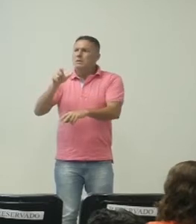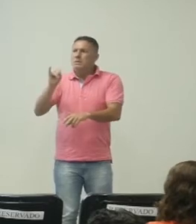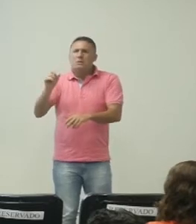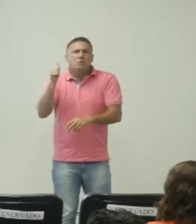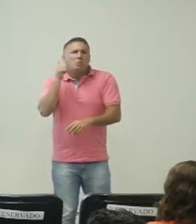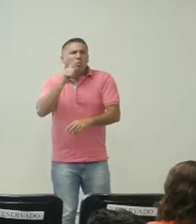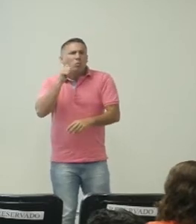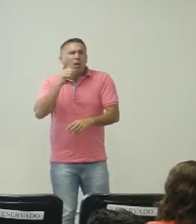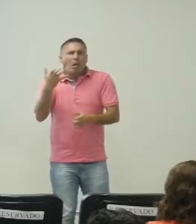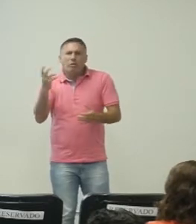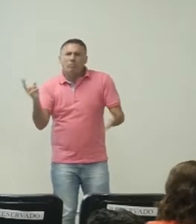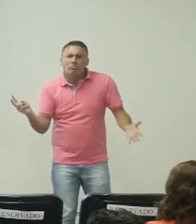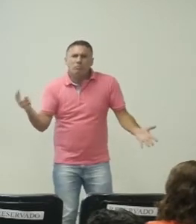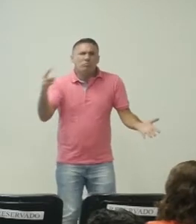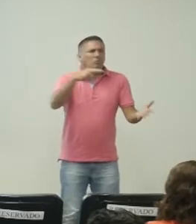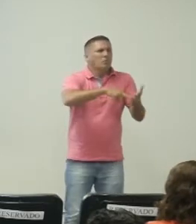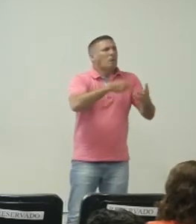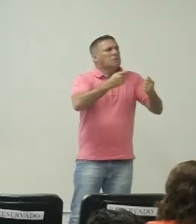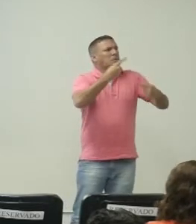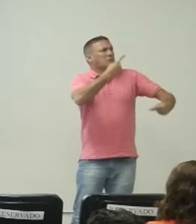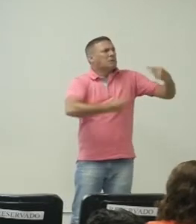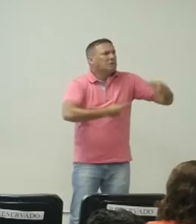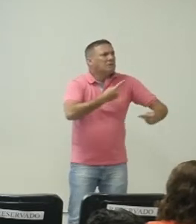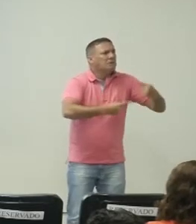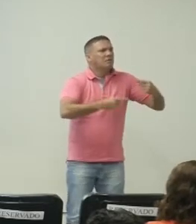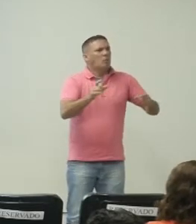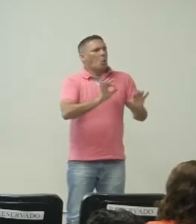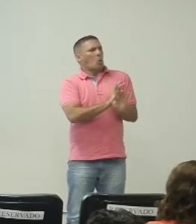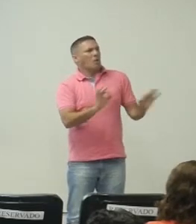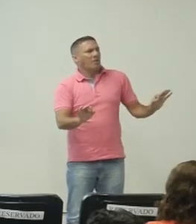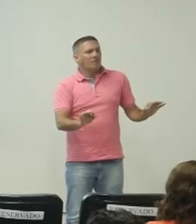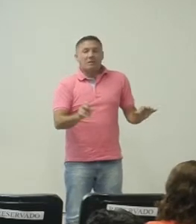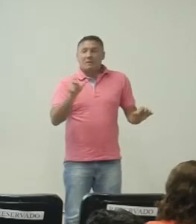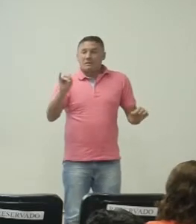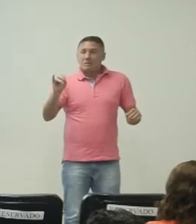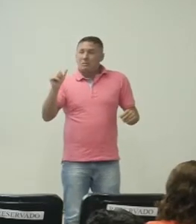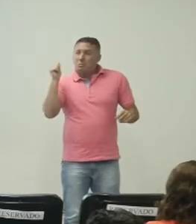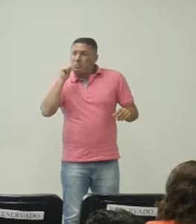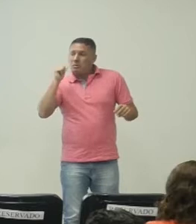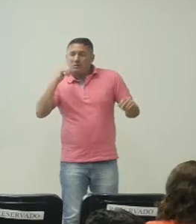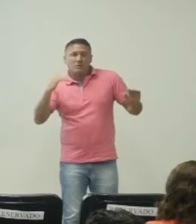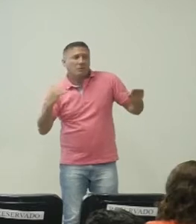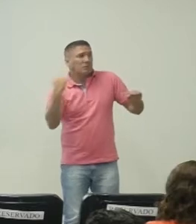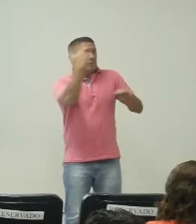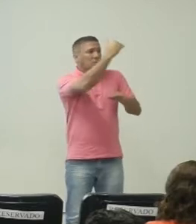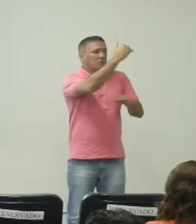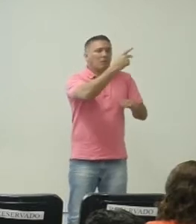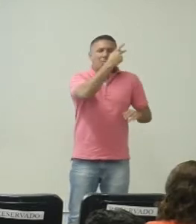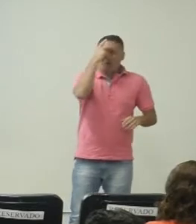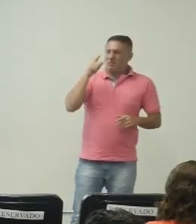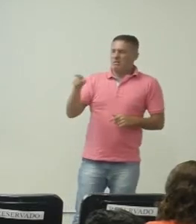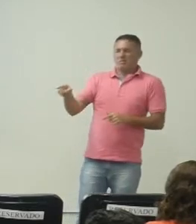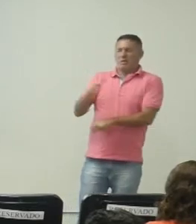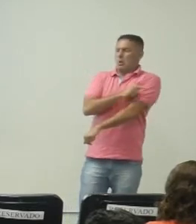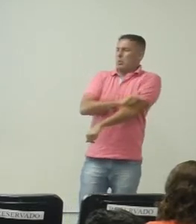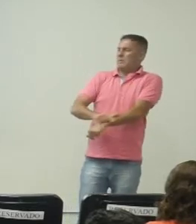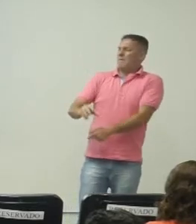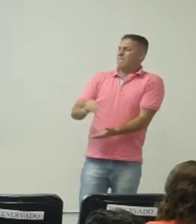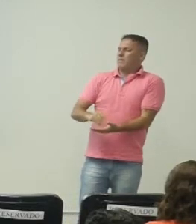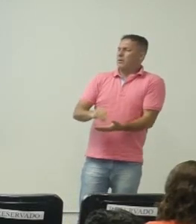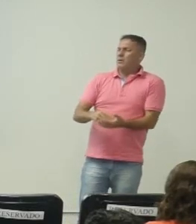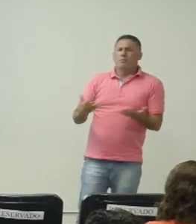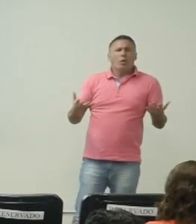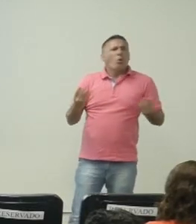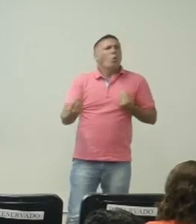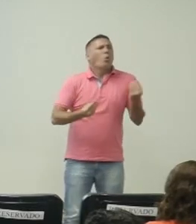brigar para poder ser ouvida. Então, a gente, às vezes, tem que falar mais alto. E, quando você fala mais alto, você é taxada de grossa. Como é que sai